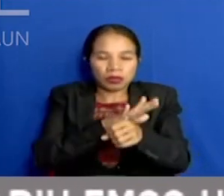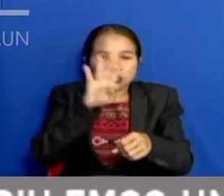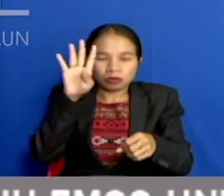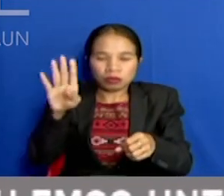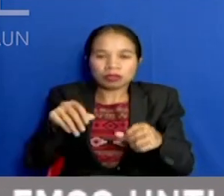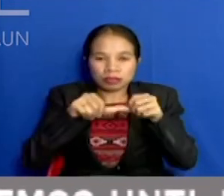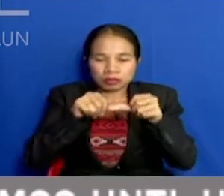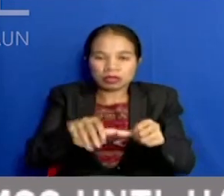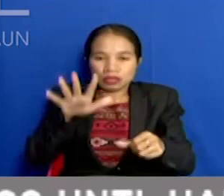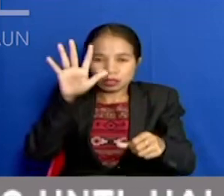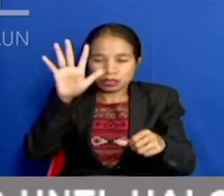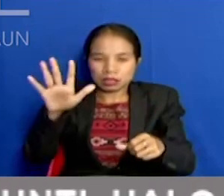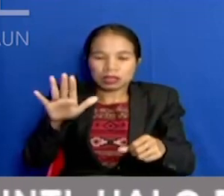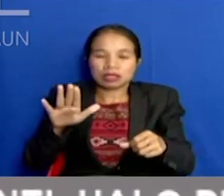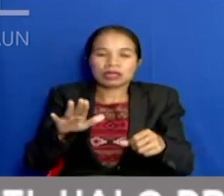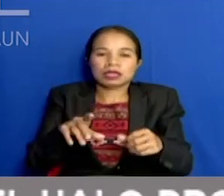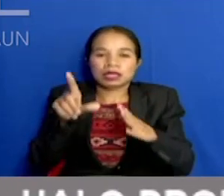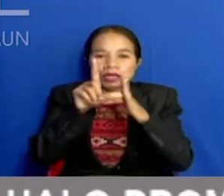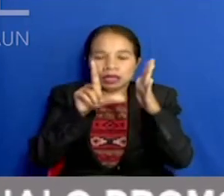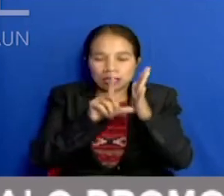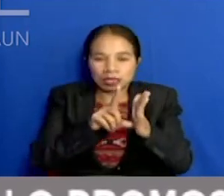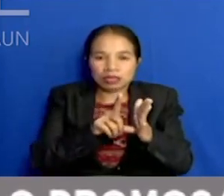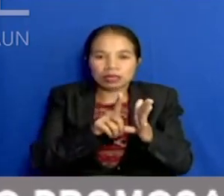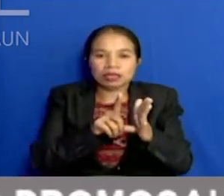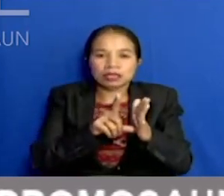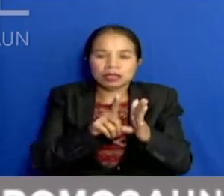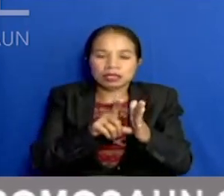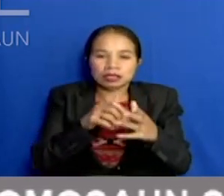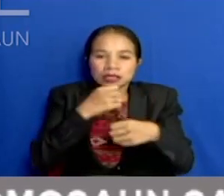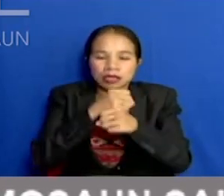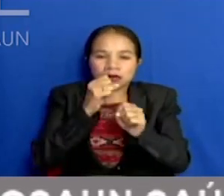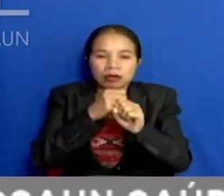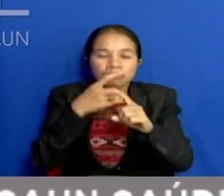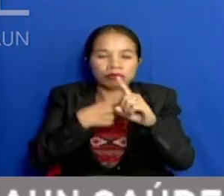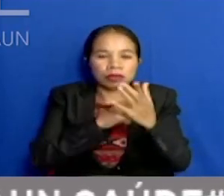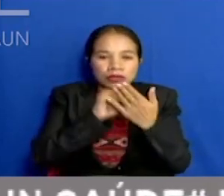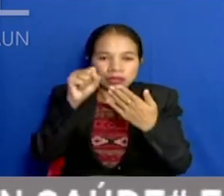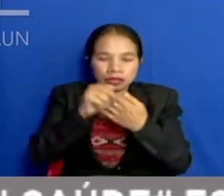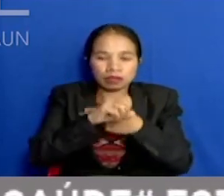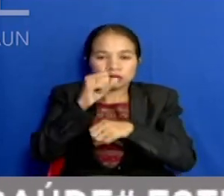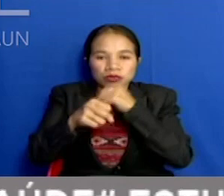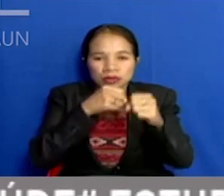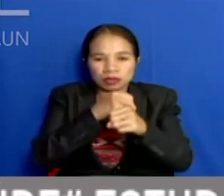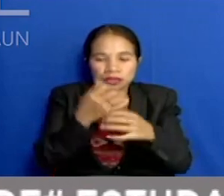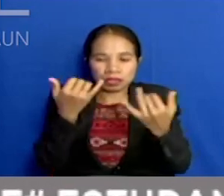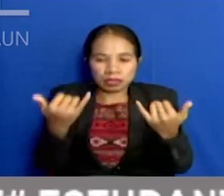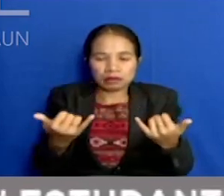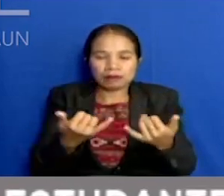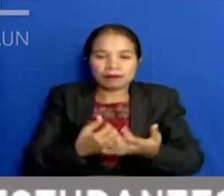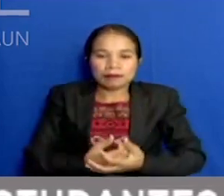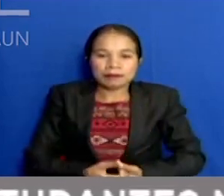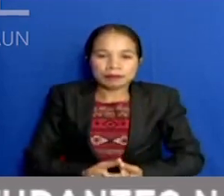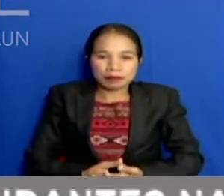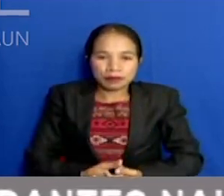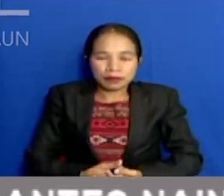se continua a quinta sessão legislatura, nebe se realize a fula de setembro, tinang, né? Almeiro Afonso,